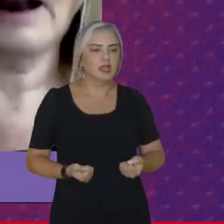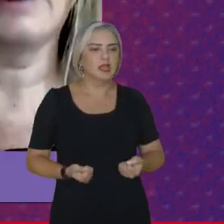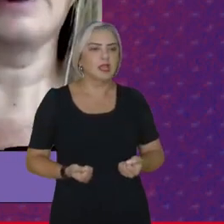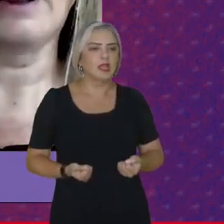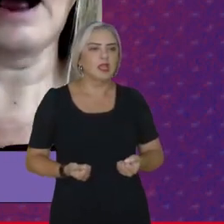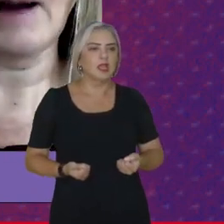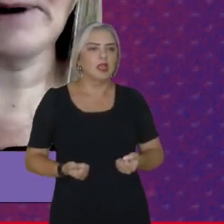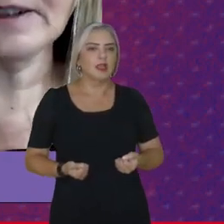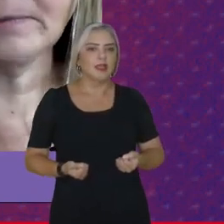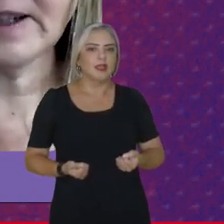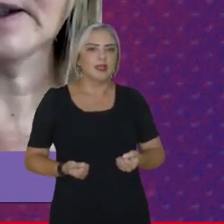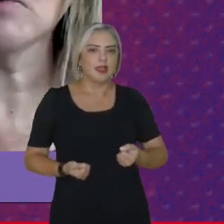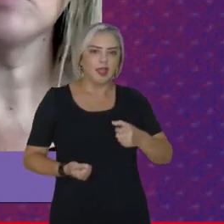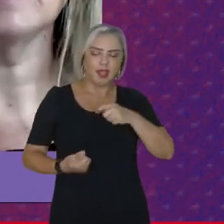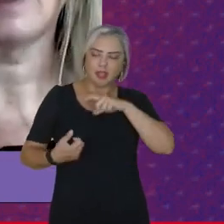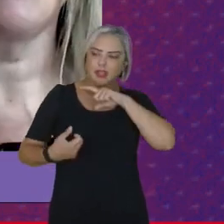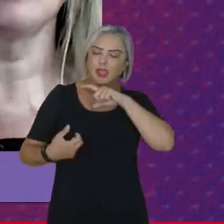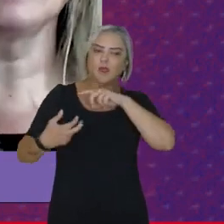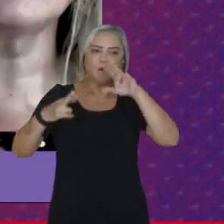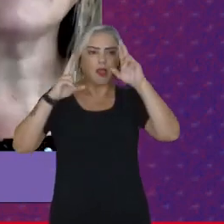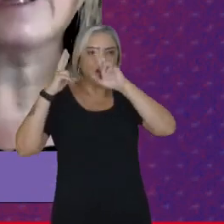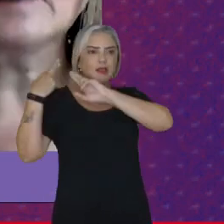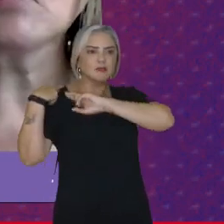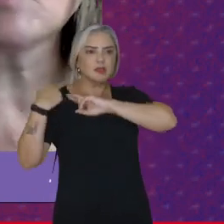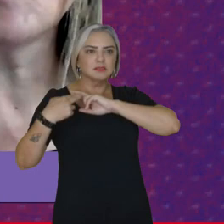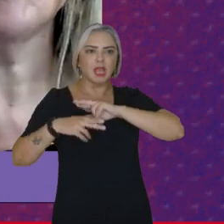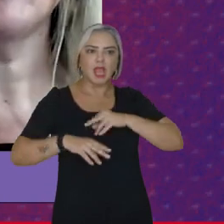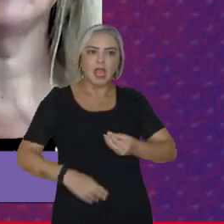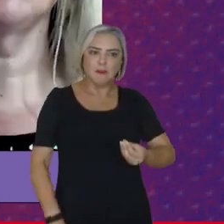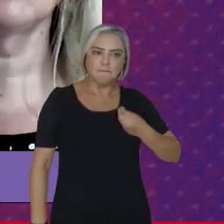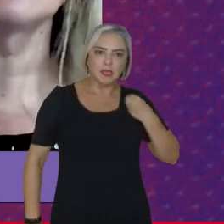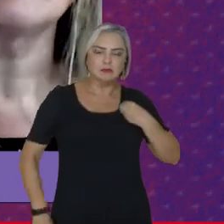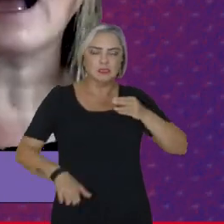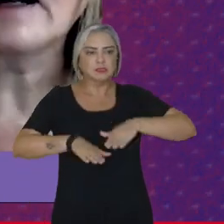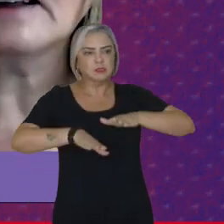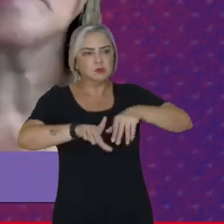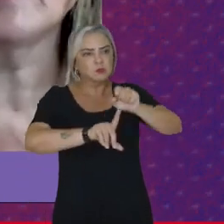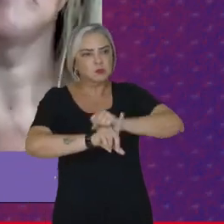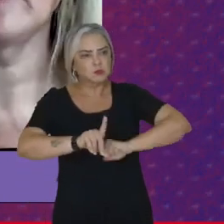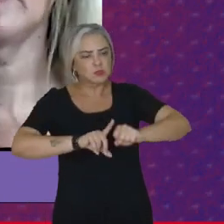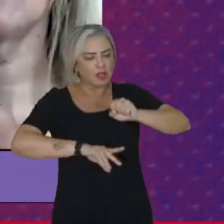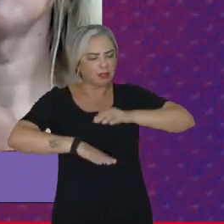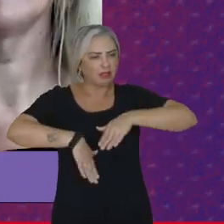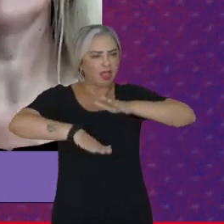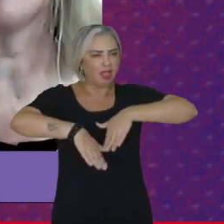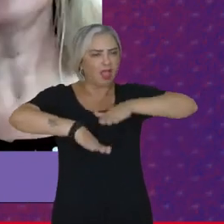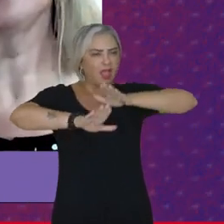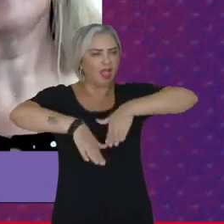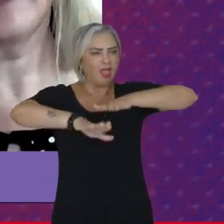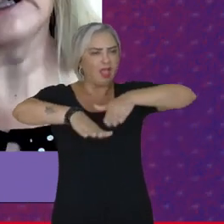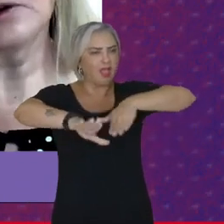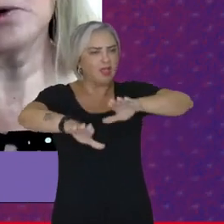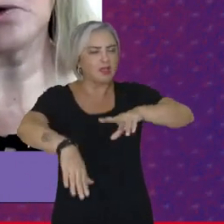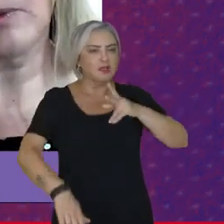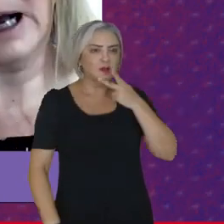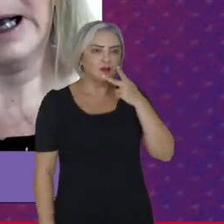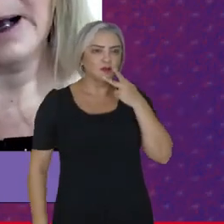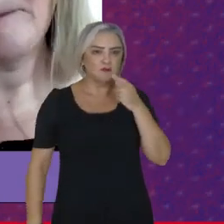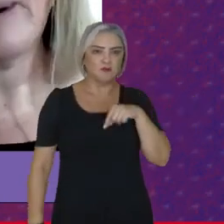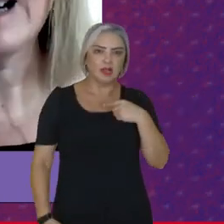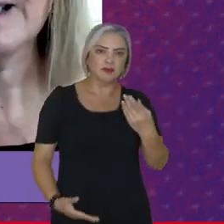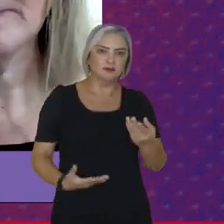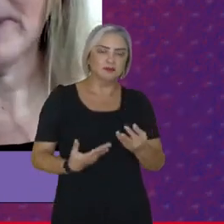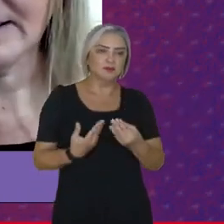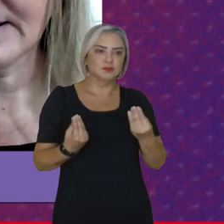assumir a participação social, estarem nos movimentos, estarem nas manifestações. Né? Quando eu estou falando de